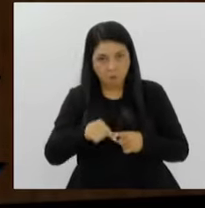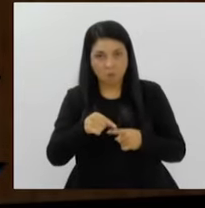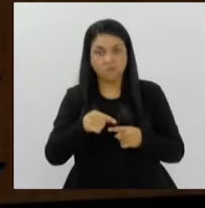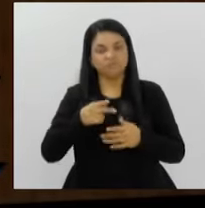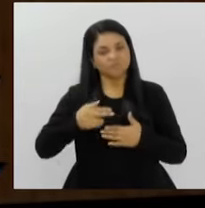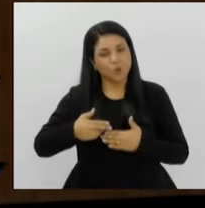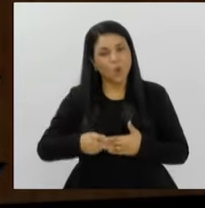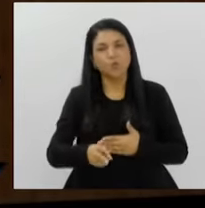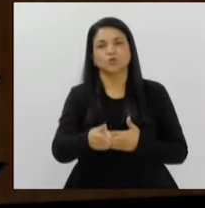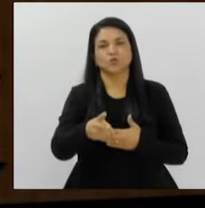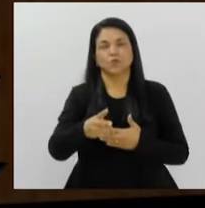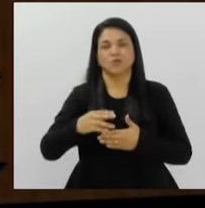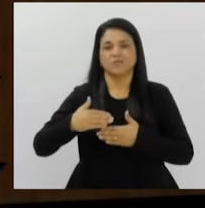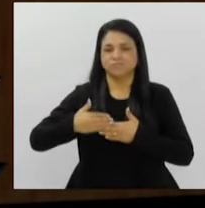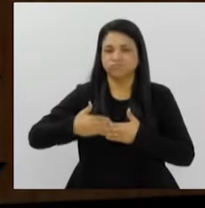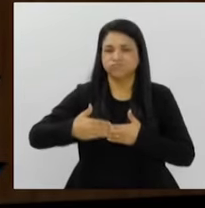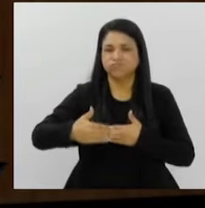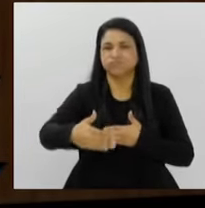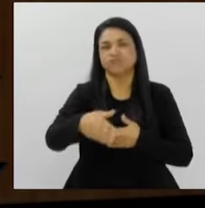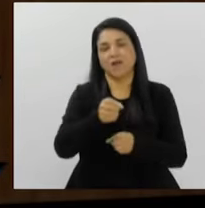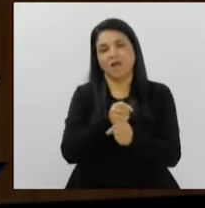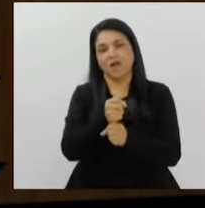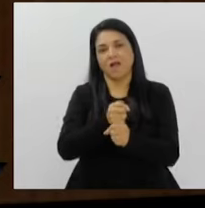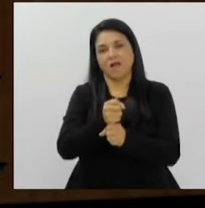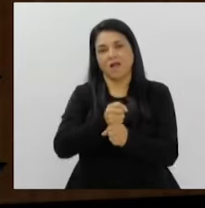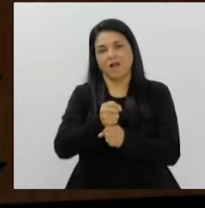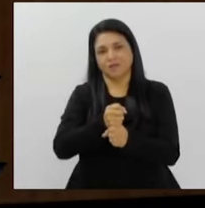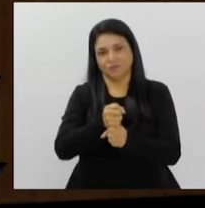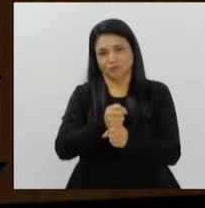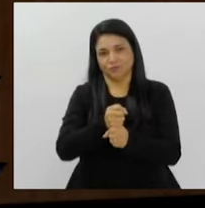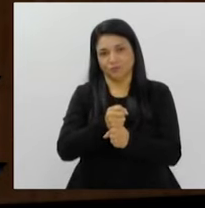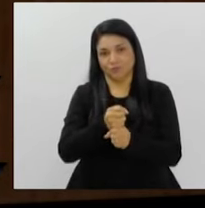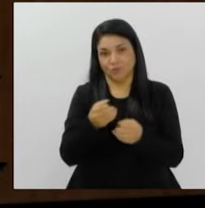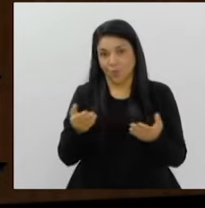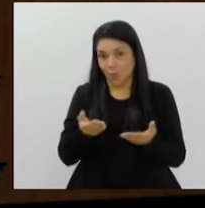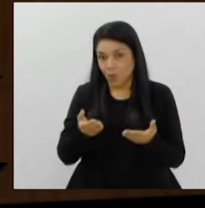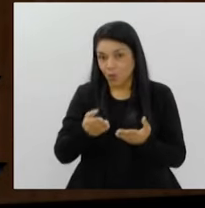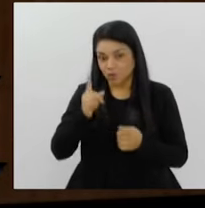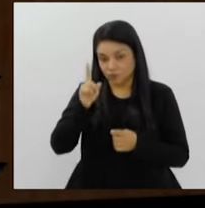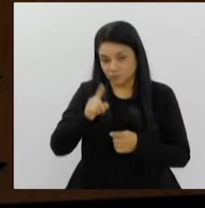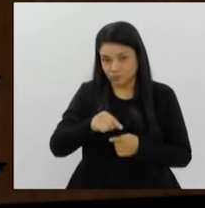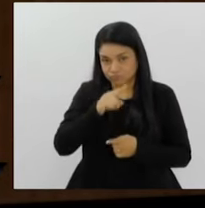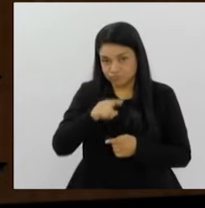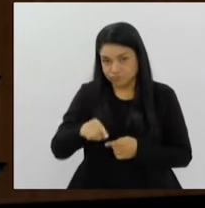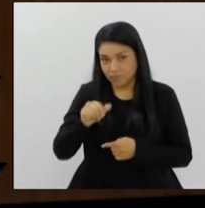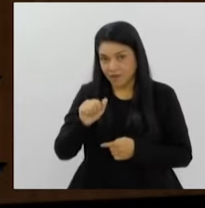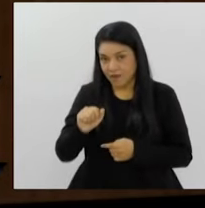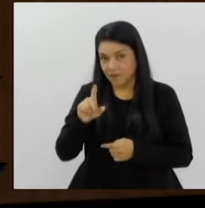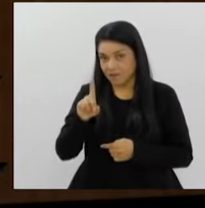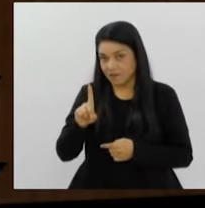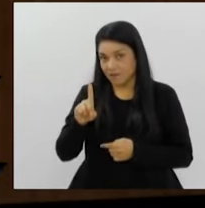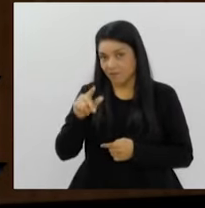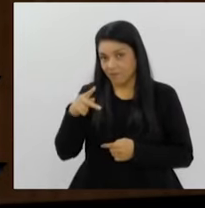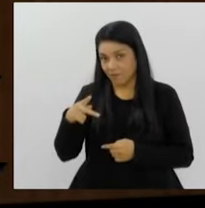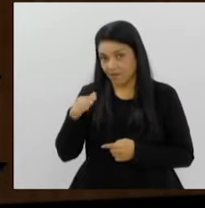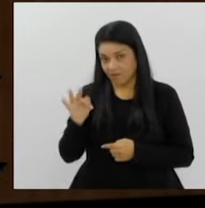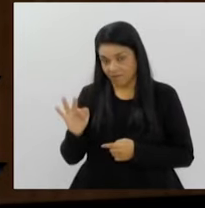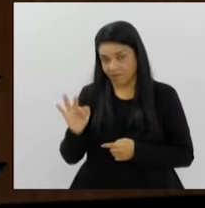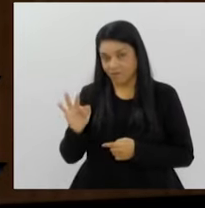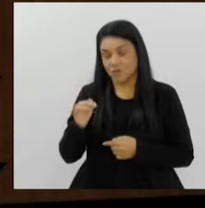longos anos, se ela acabar hoje. Então, eu preciso me